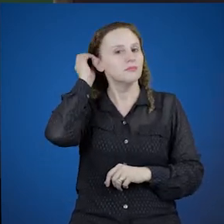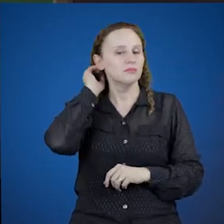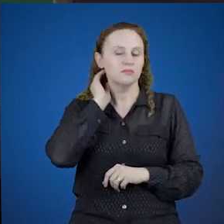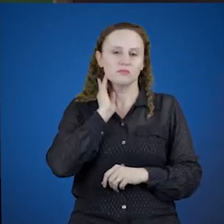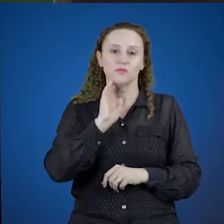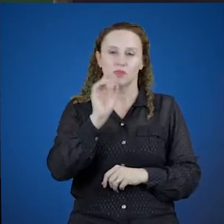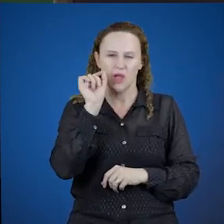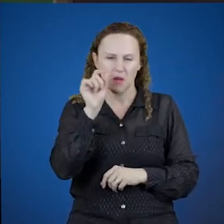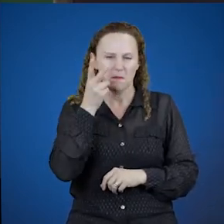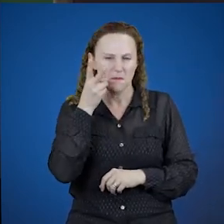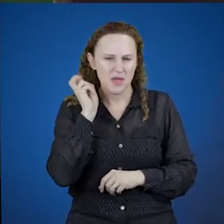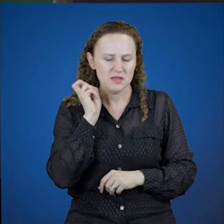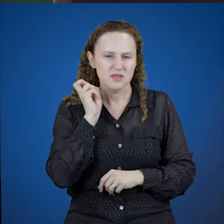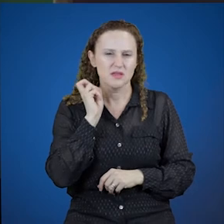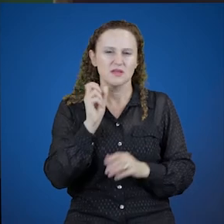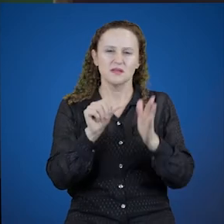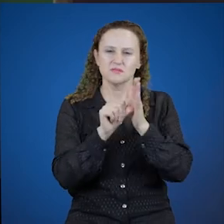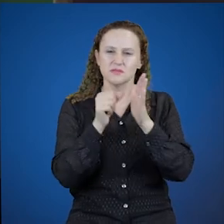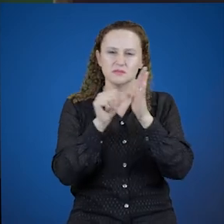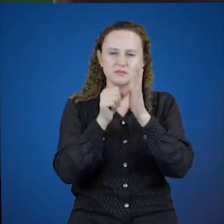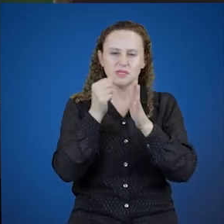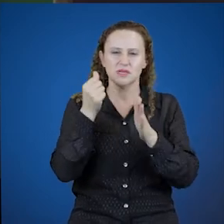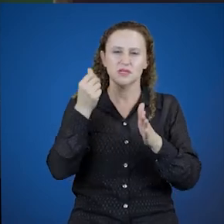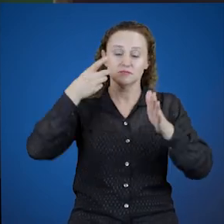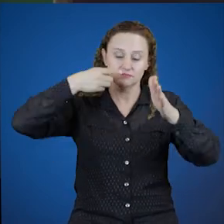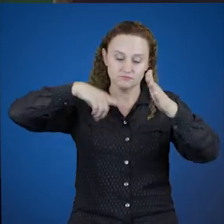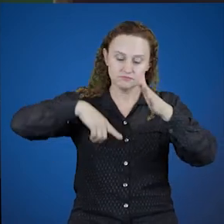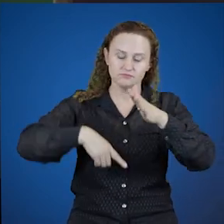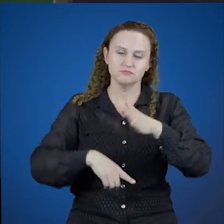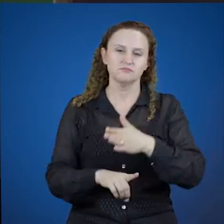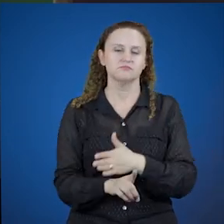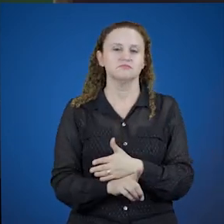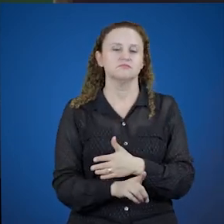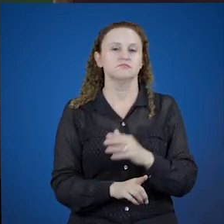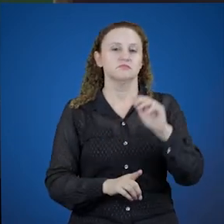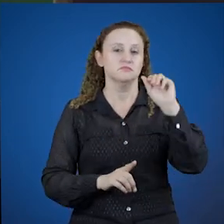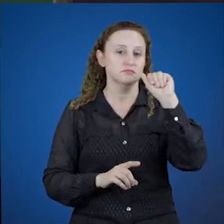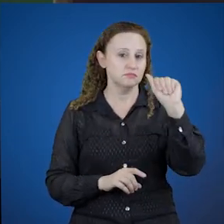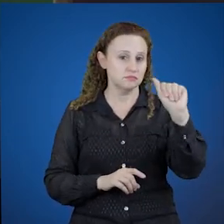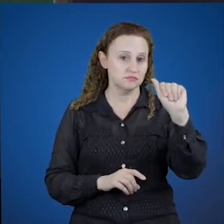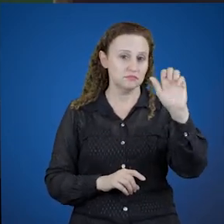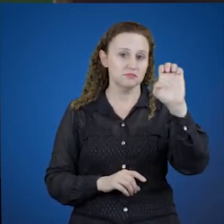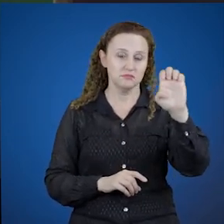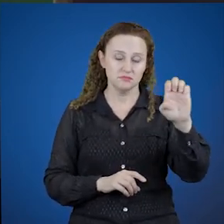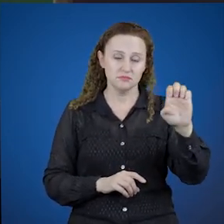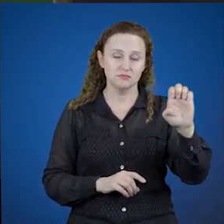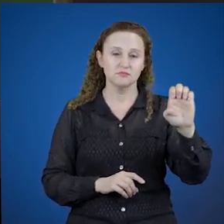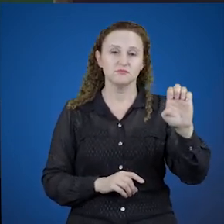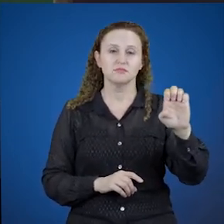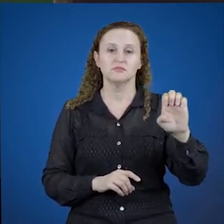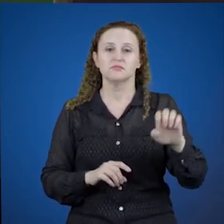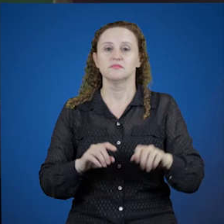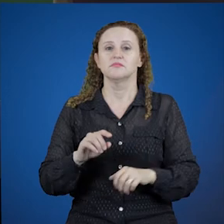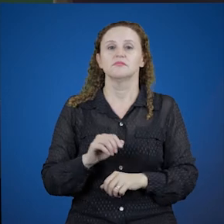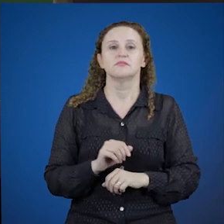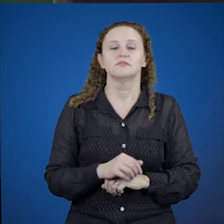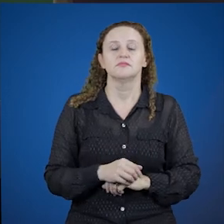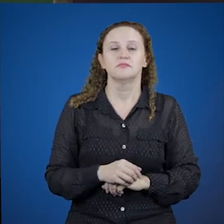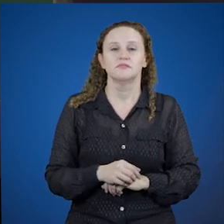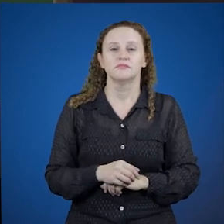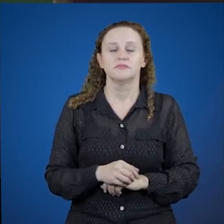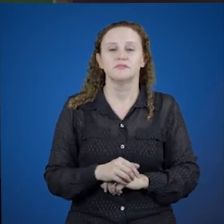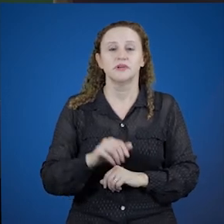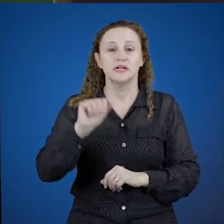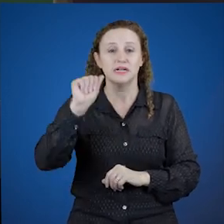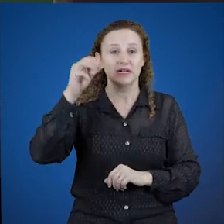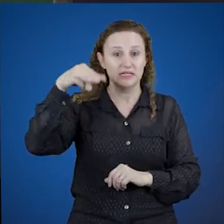as desinências da primeira declinação no singular são a aê aê